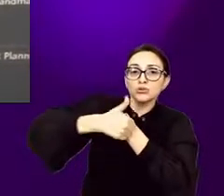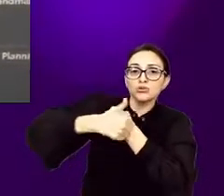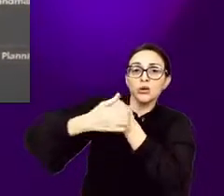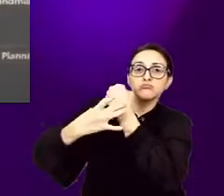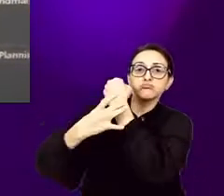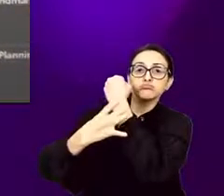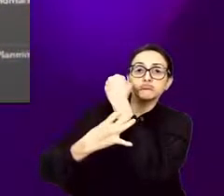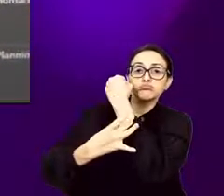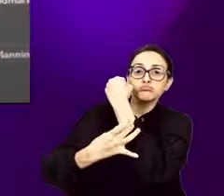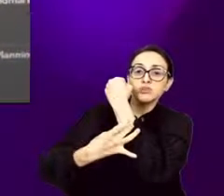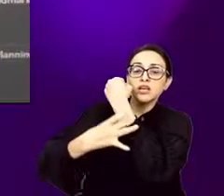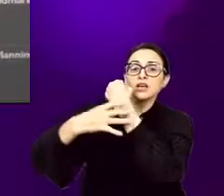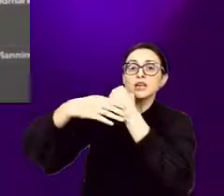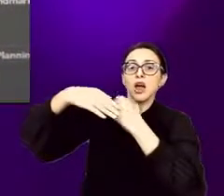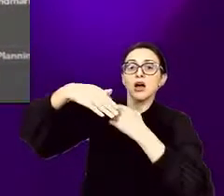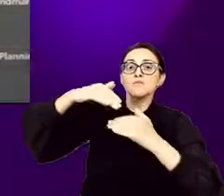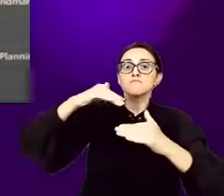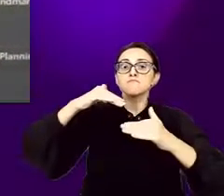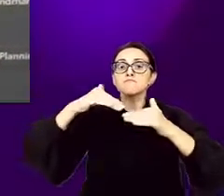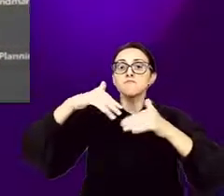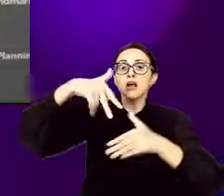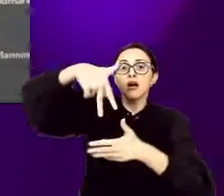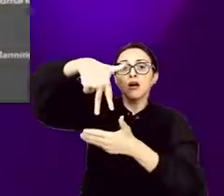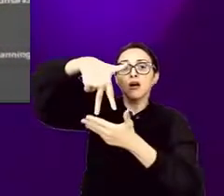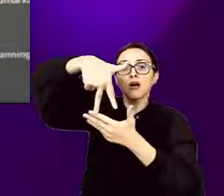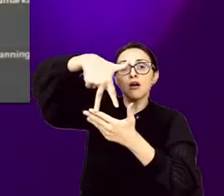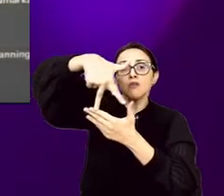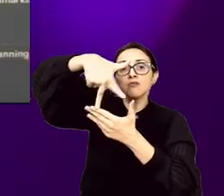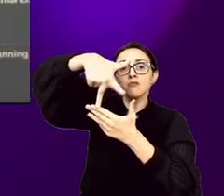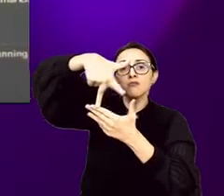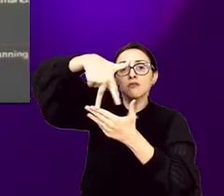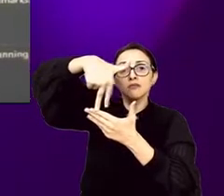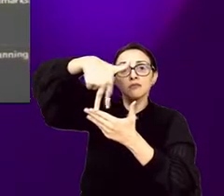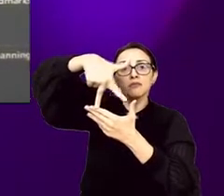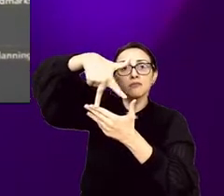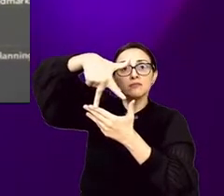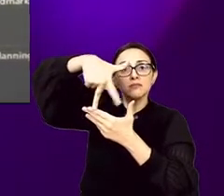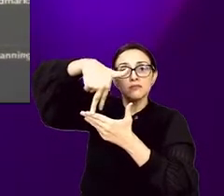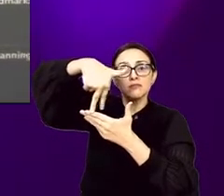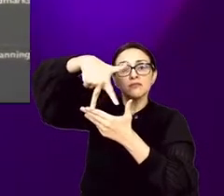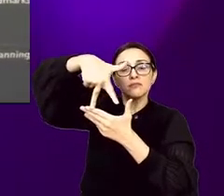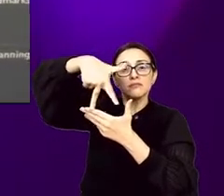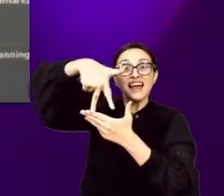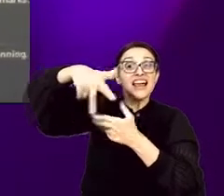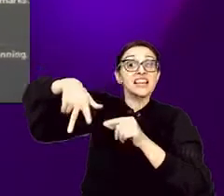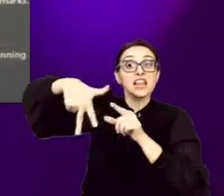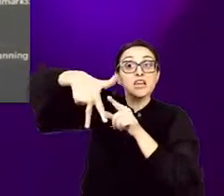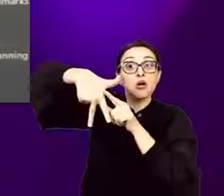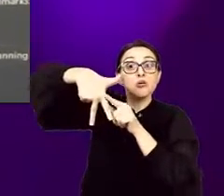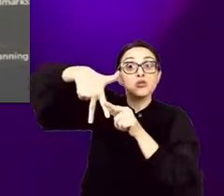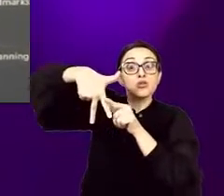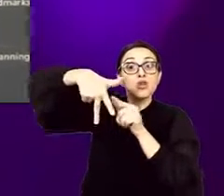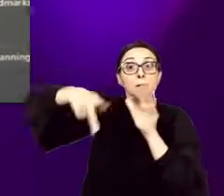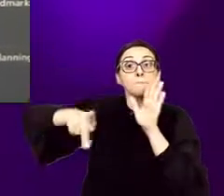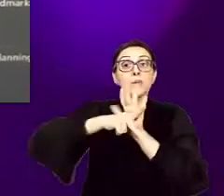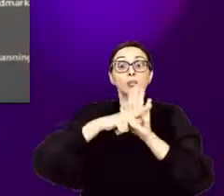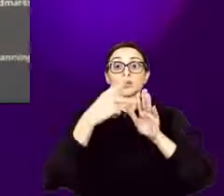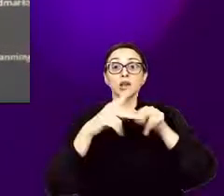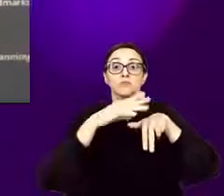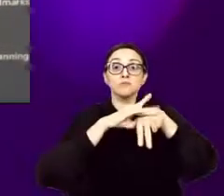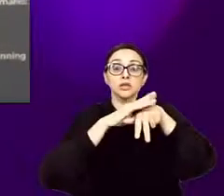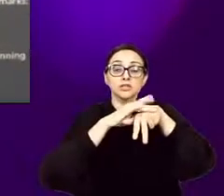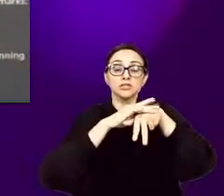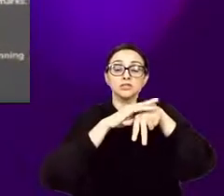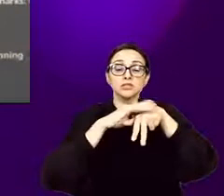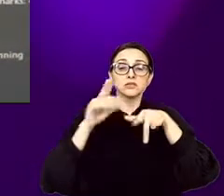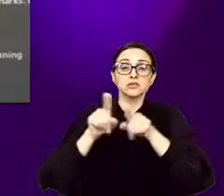movimentando o quadril, né, como se eu estivesse fazendo o movimento do quadril do próprio paciente, e a gente vê que a hora que eu vou estendendo ou